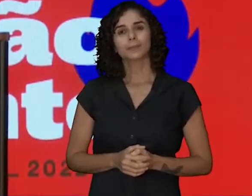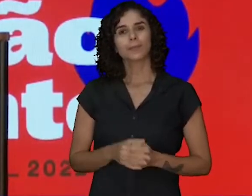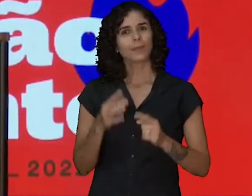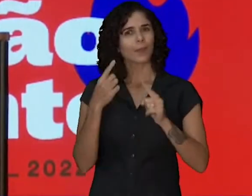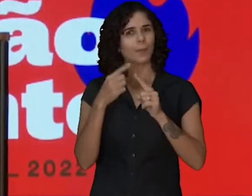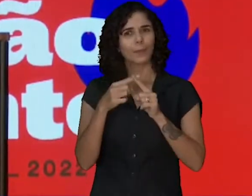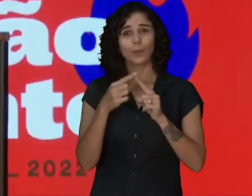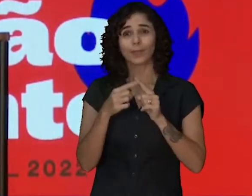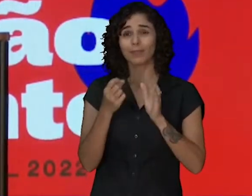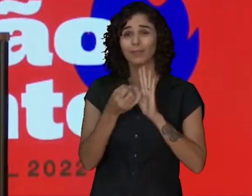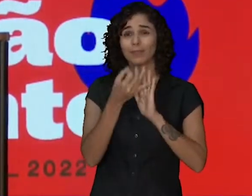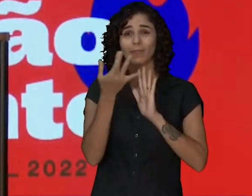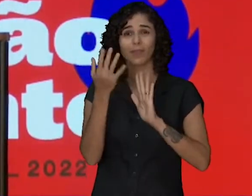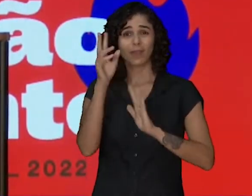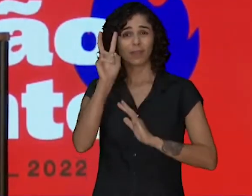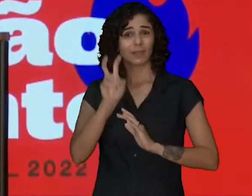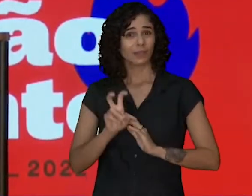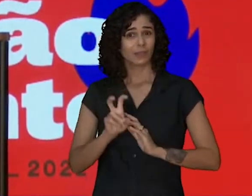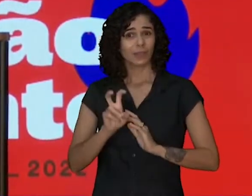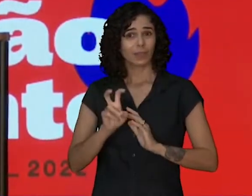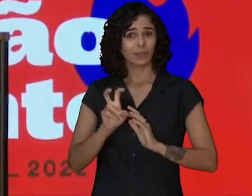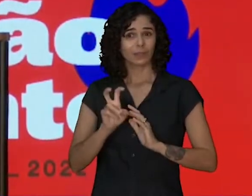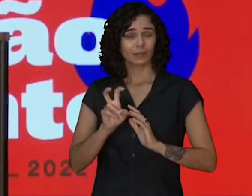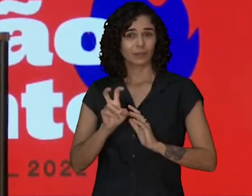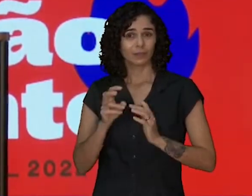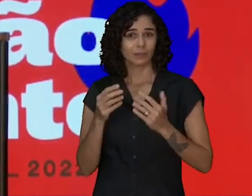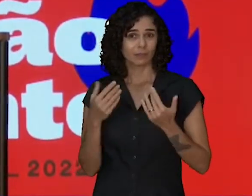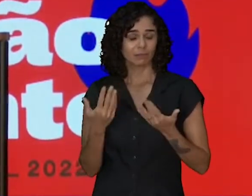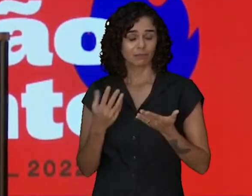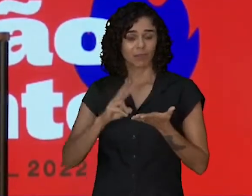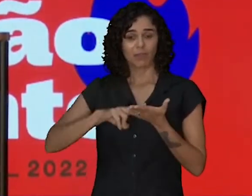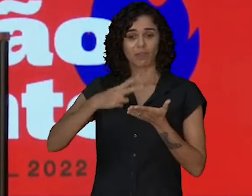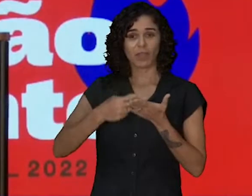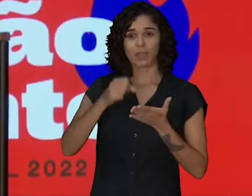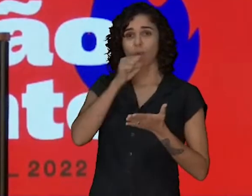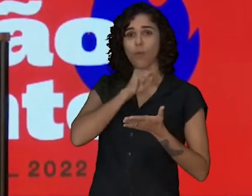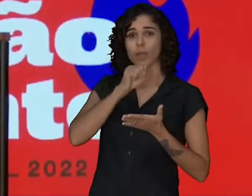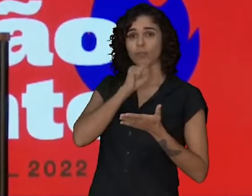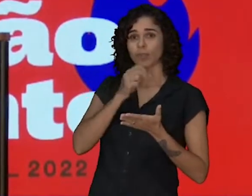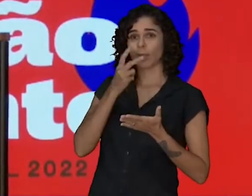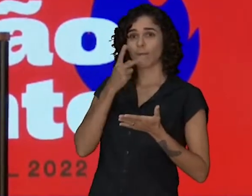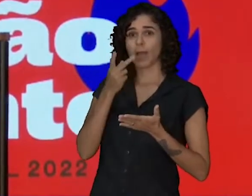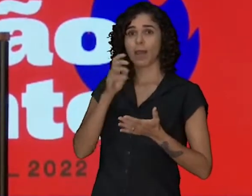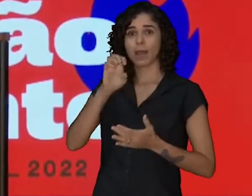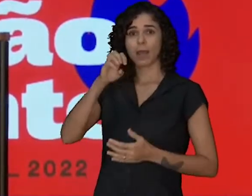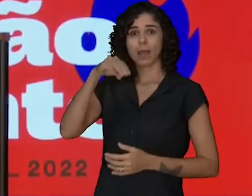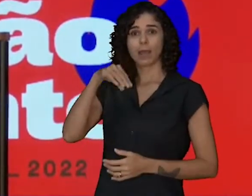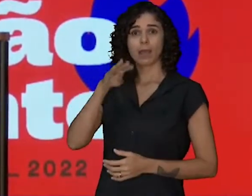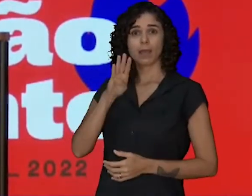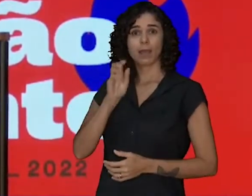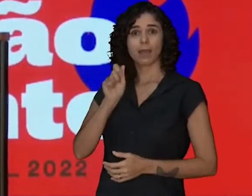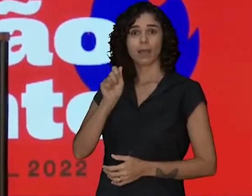muitas vezes as coisas que nos, como diz na versão mais antiga, nos embaraçam,